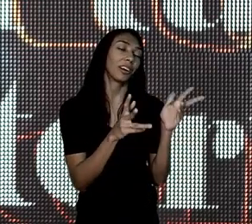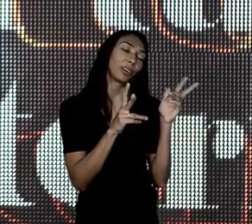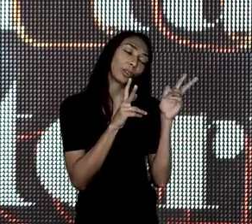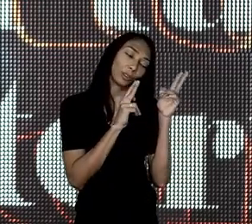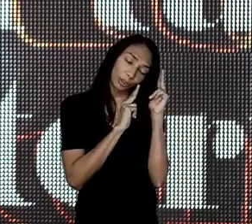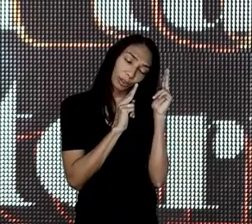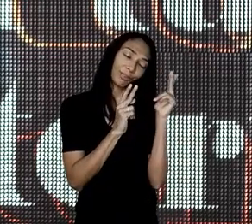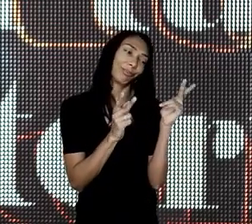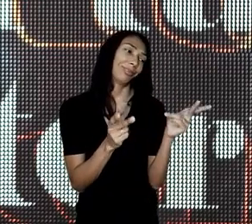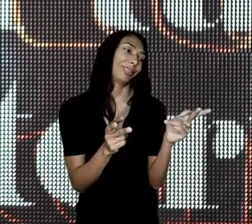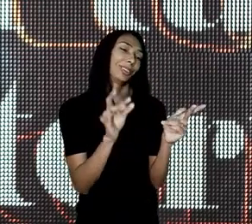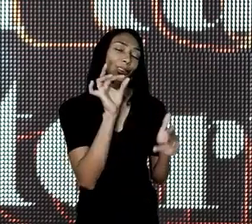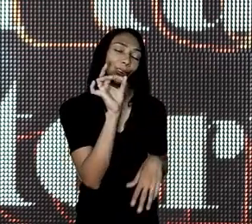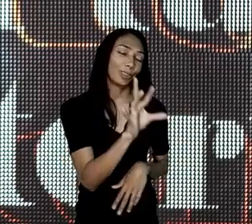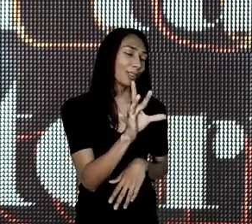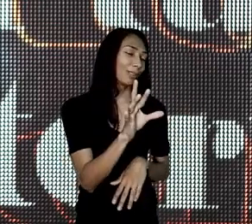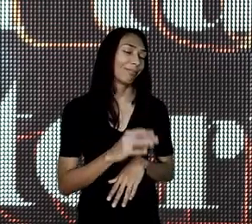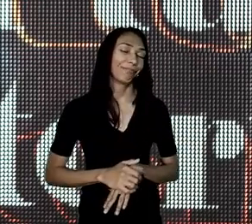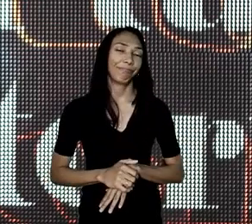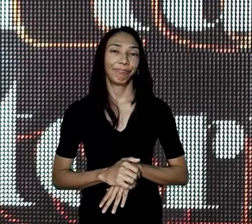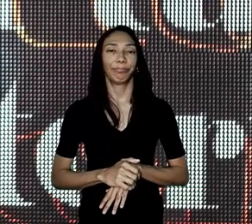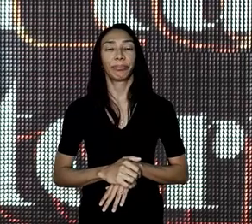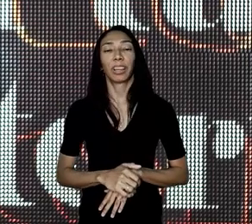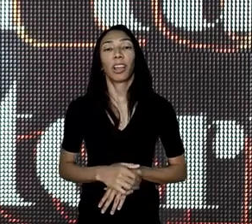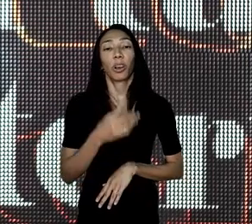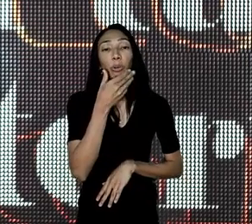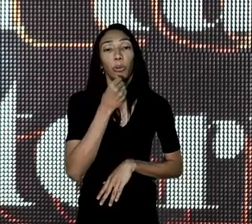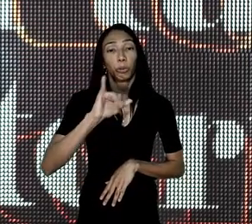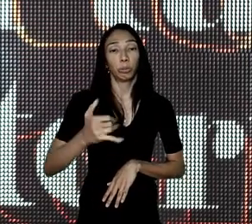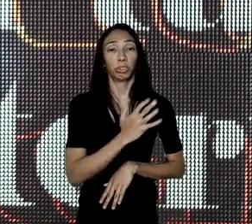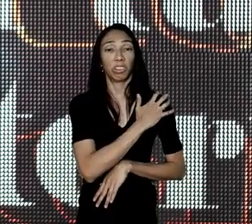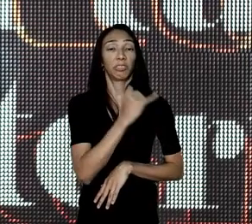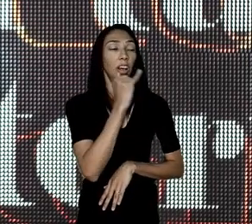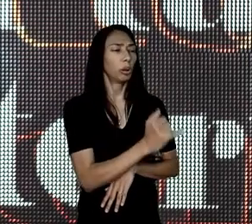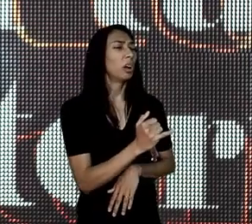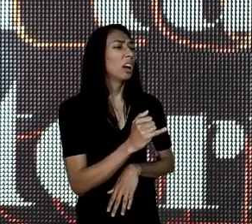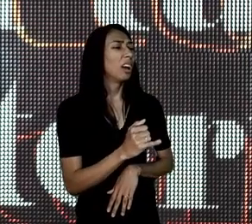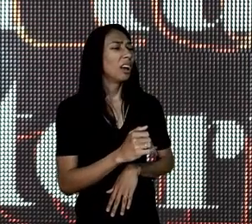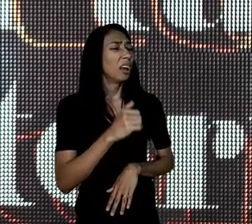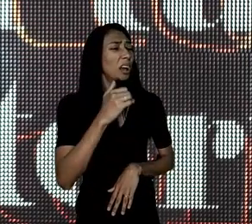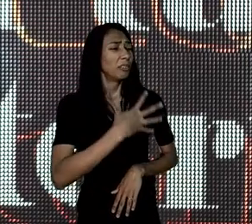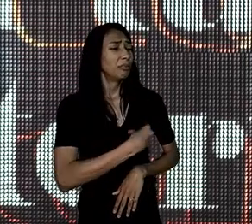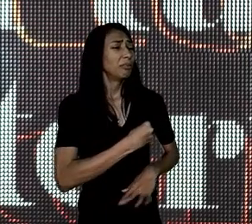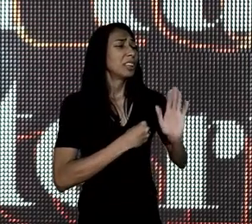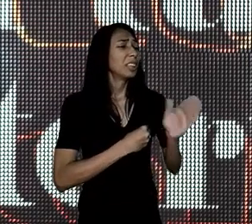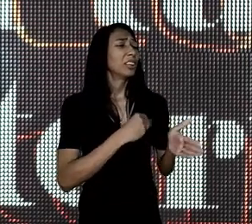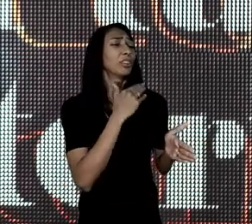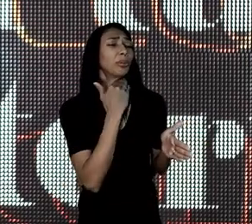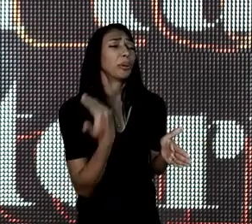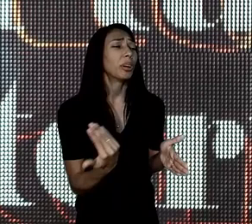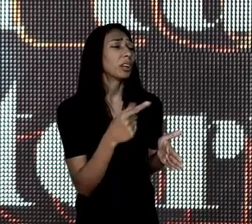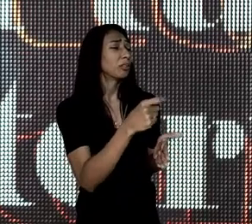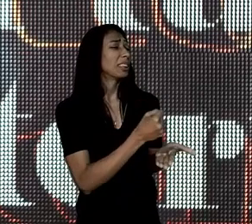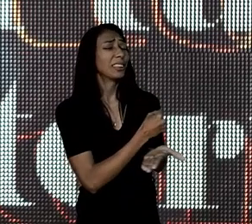morto, o Senhor chegou atrasado, o Senhor podia ter feito alguma coisa antes, mas essa área da minha vida já está morta, já